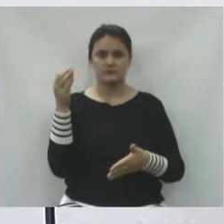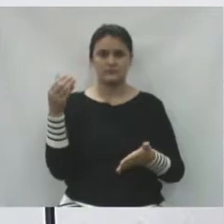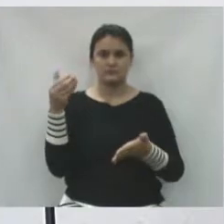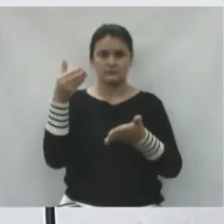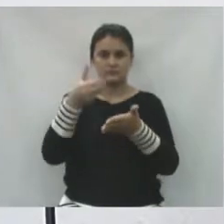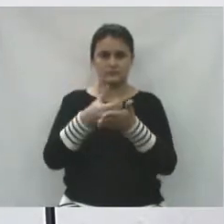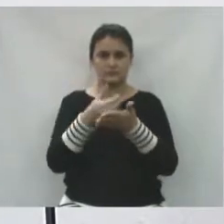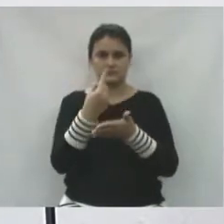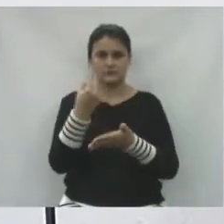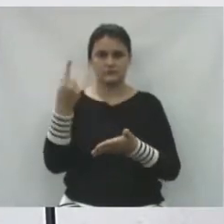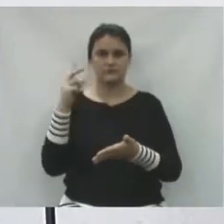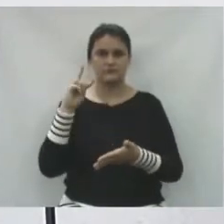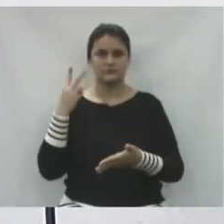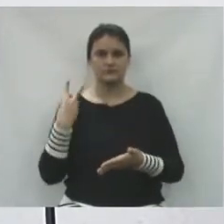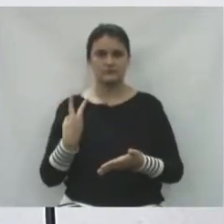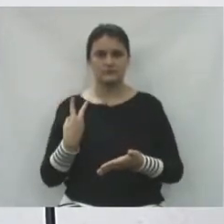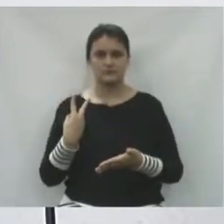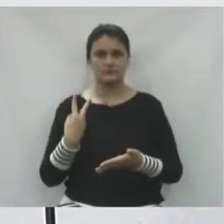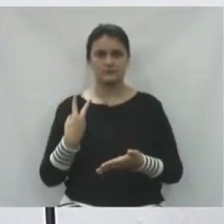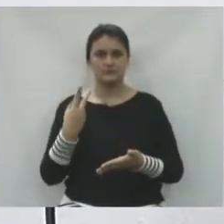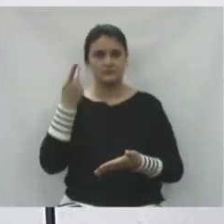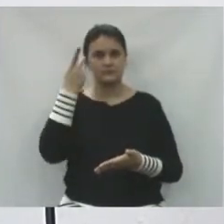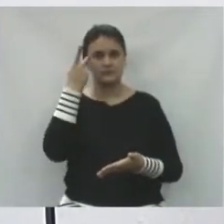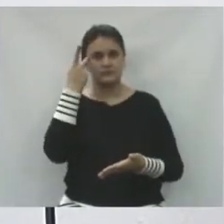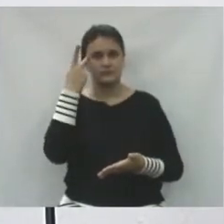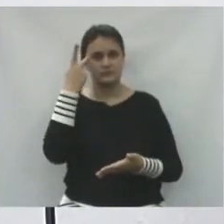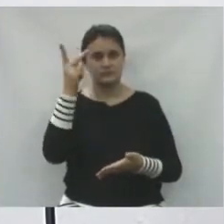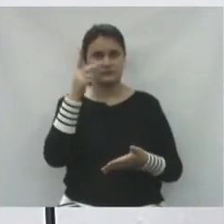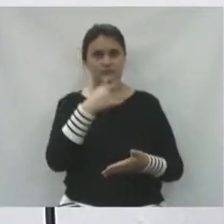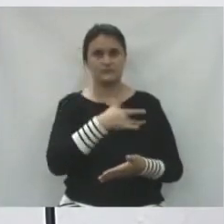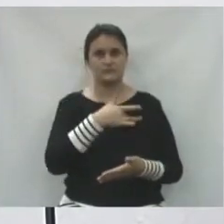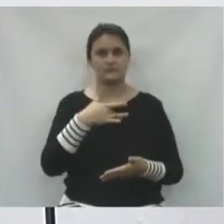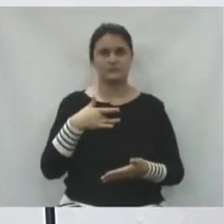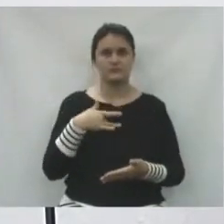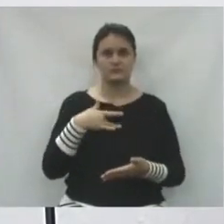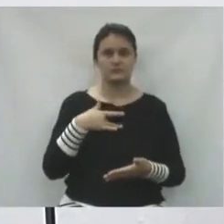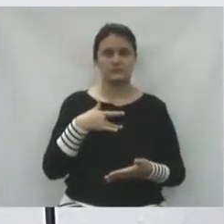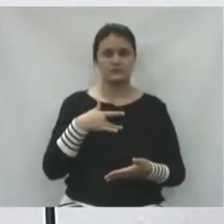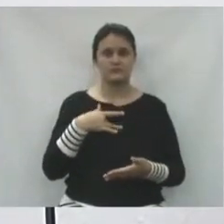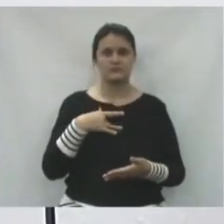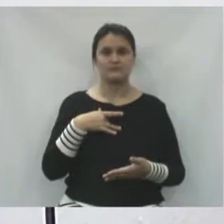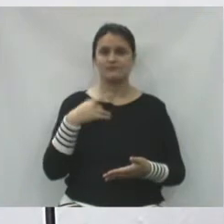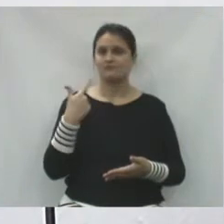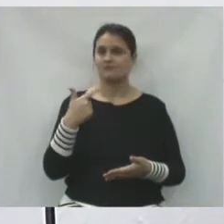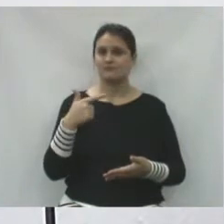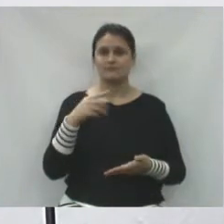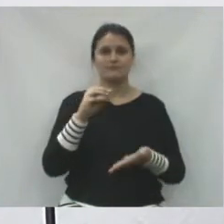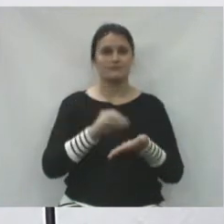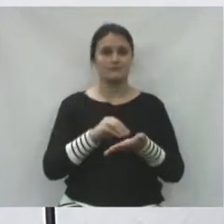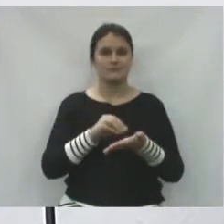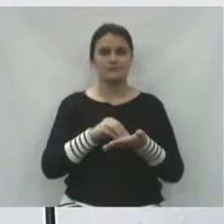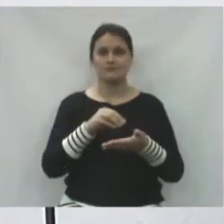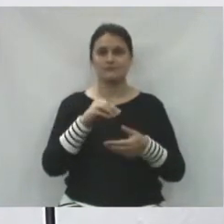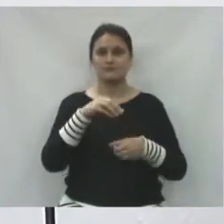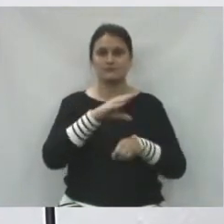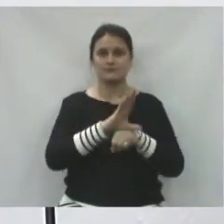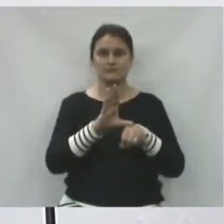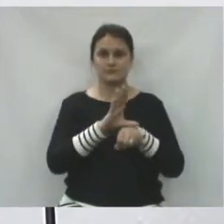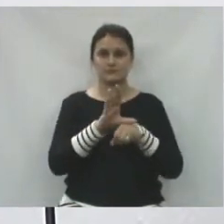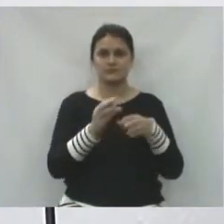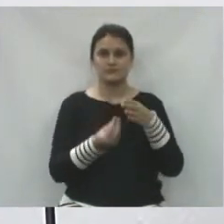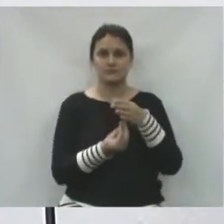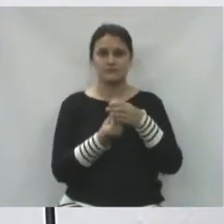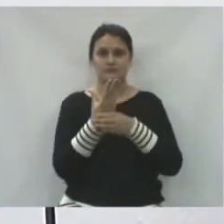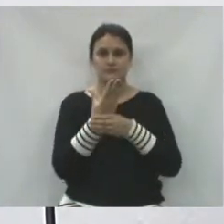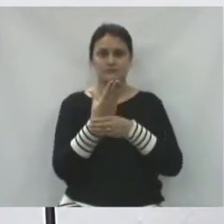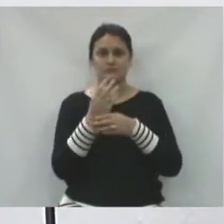das emendas individuais dos vereadores para a área de saúde e que é inconstitucional a